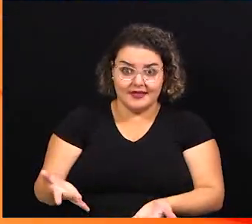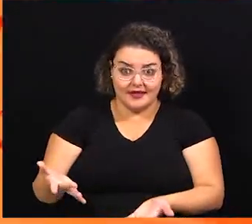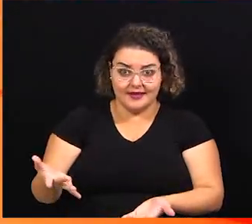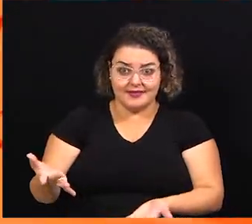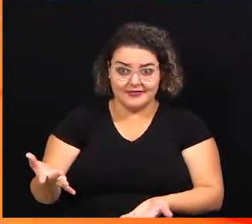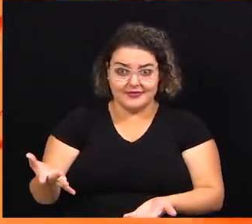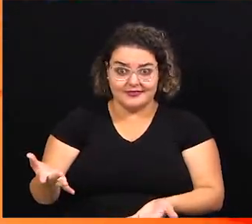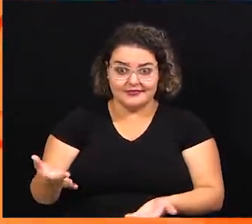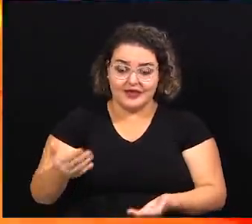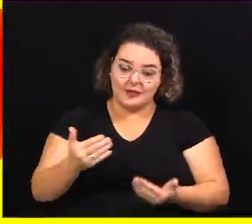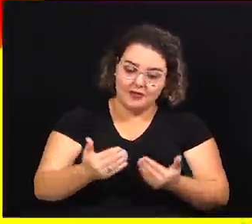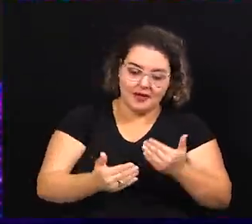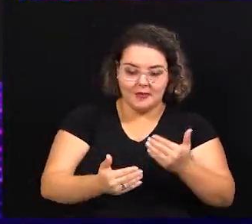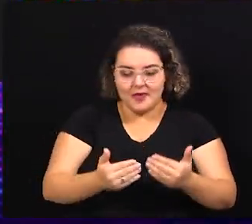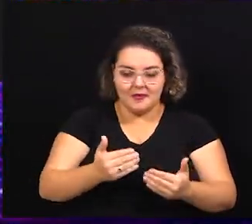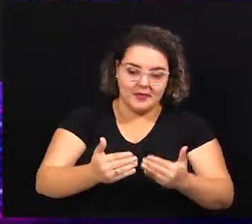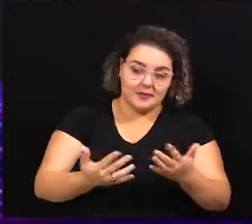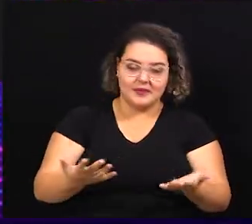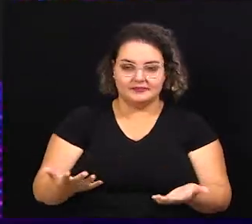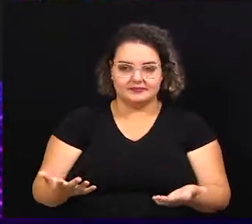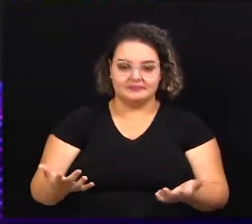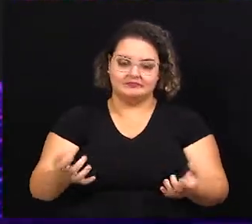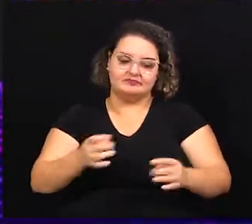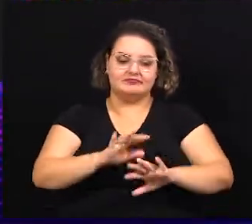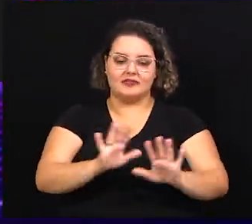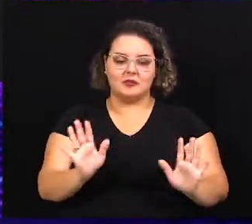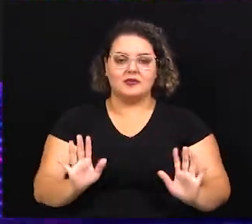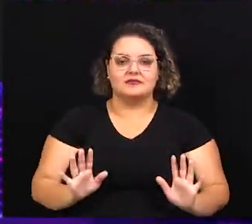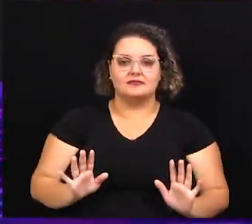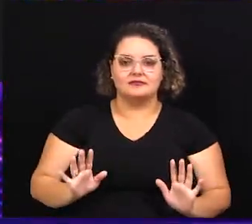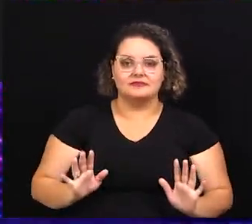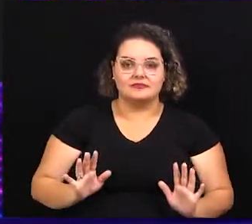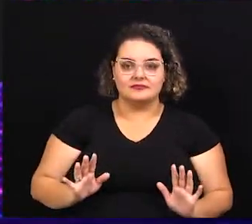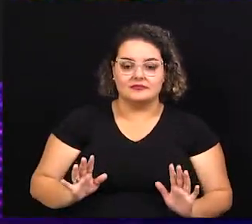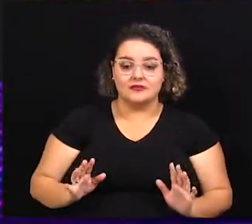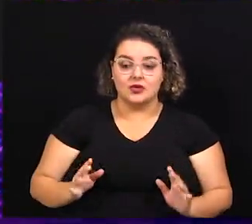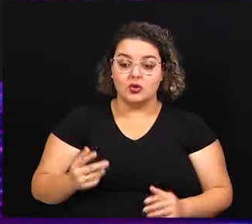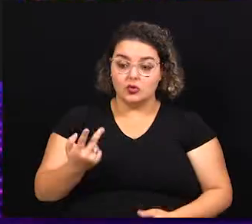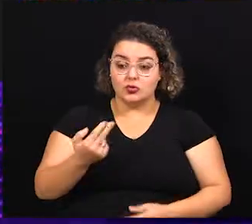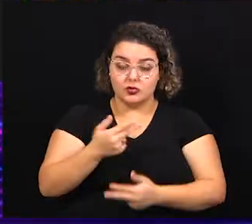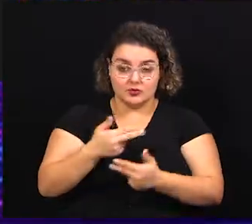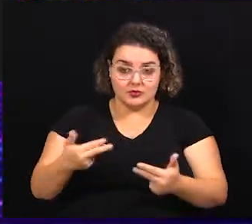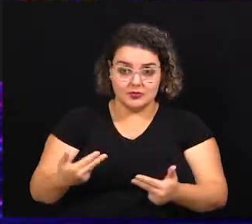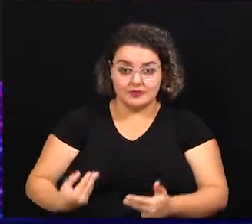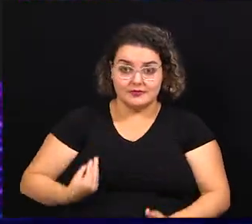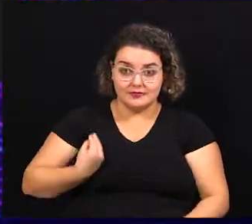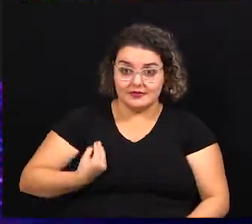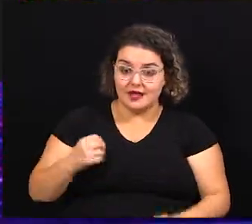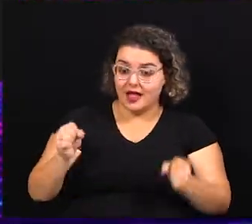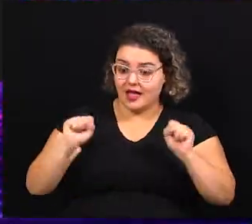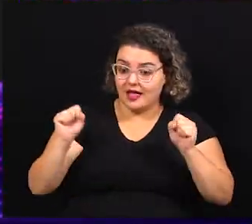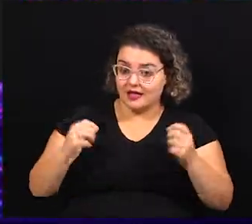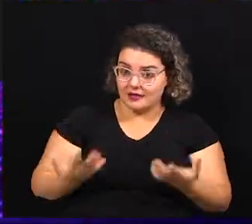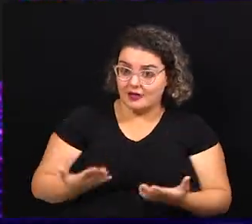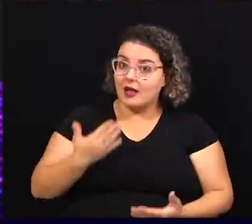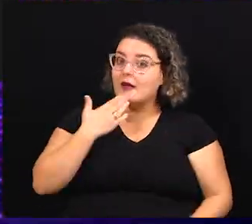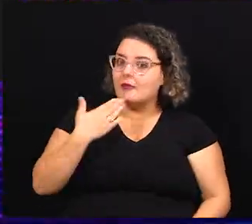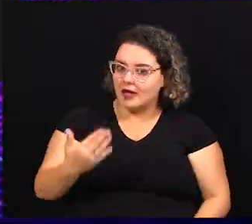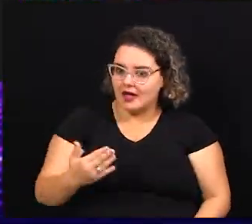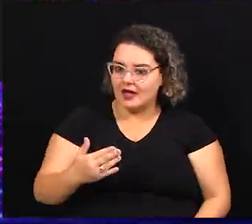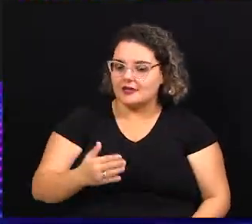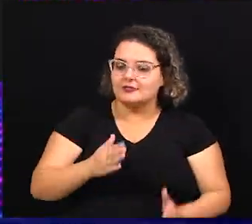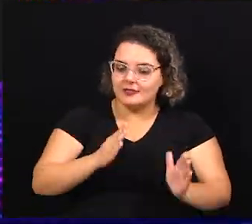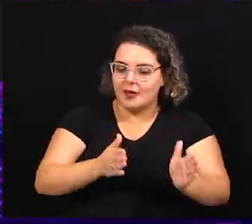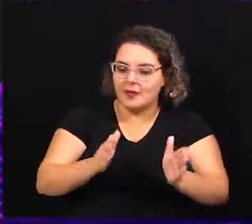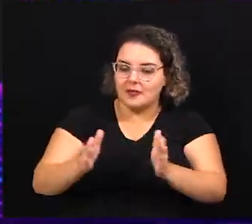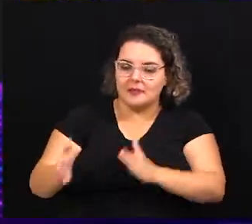verdade. No outro tem alguém sendo fatiado, assim, acabou. Então, e dos personagens que sobrevivem, tem gente que adorou eles e pede